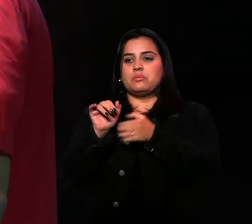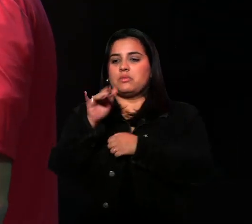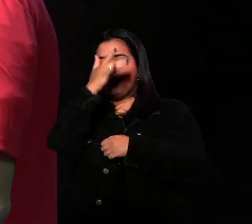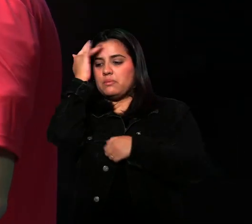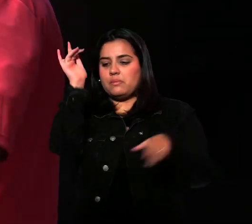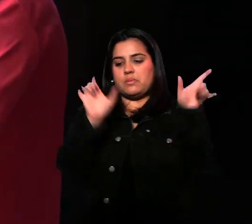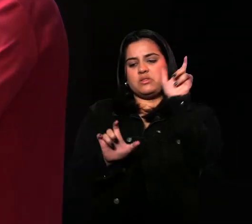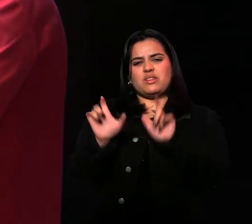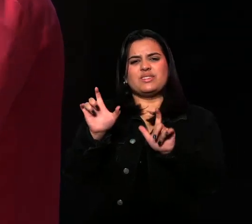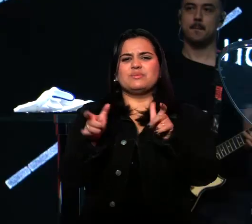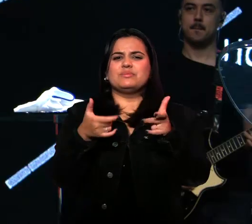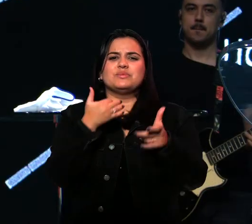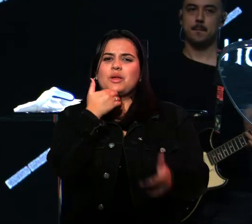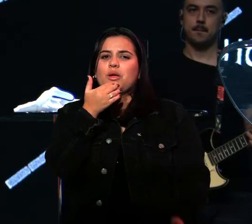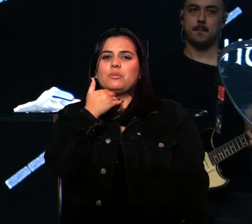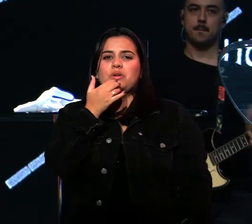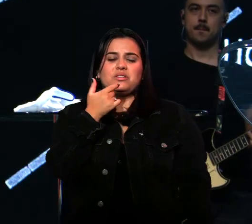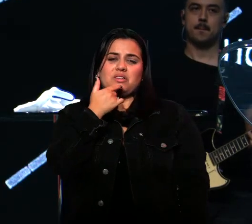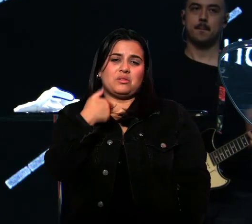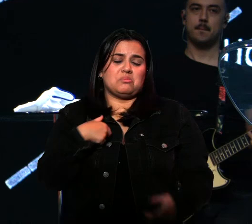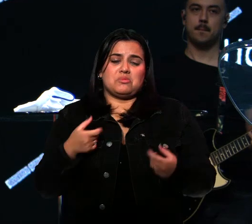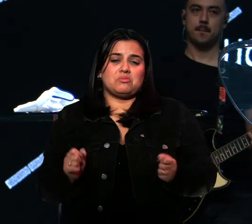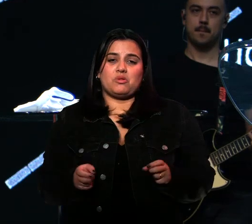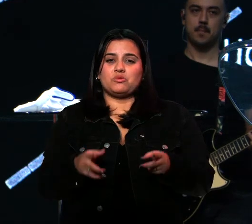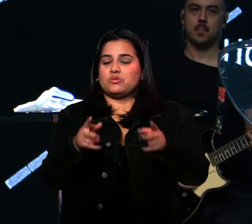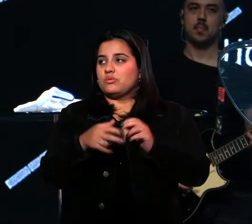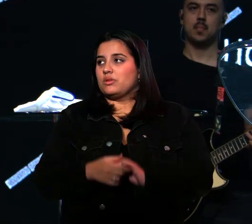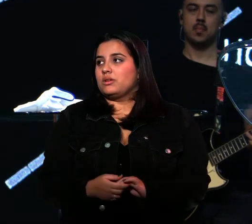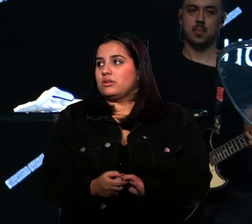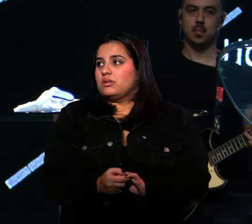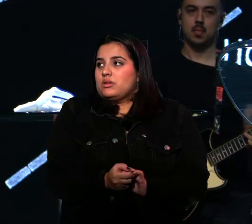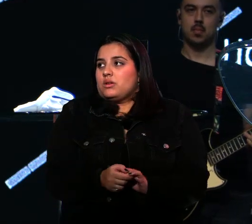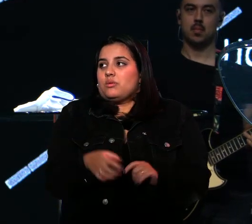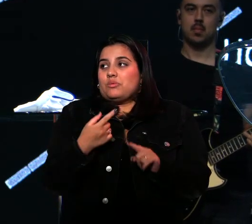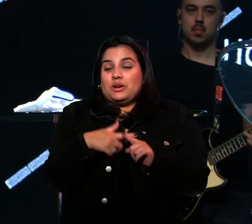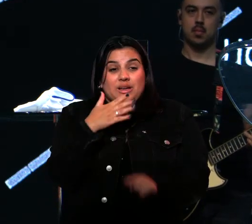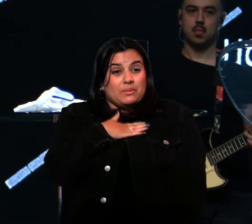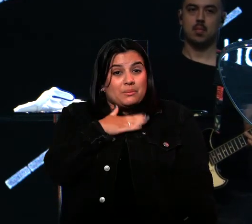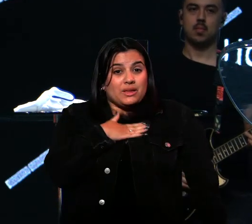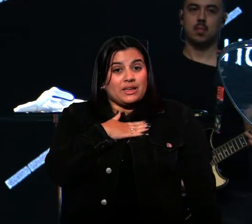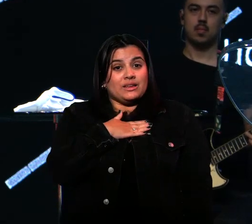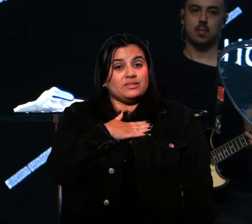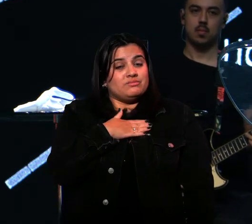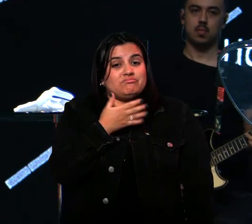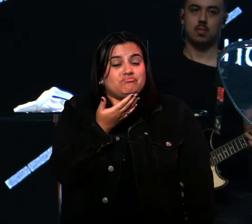E eu posso continuar colocando camiseta sem parar aqui, na verdade. E para mim isso é indiferente.